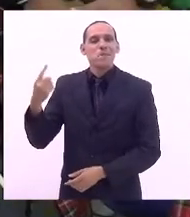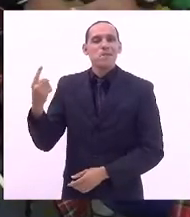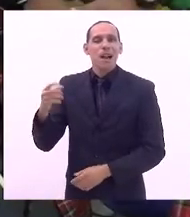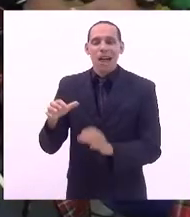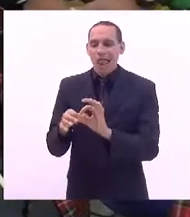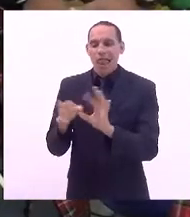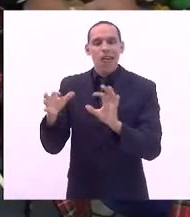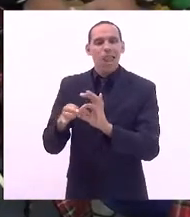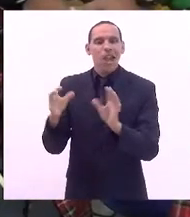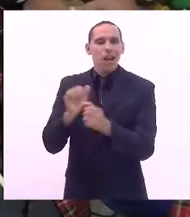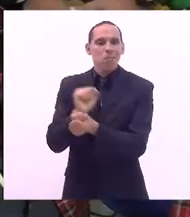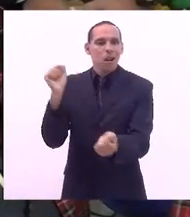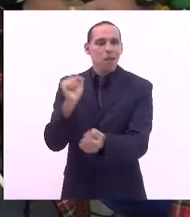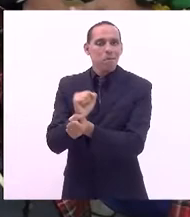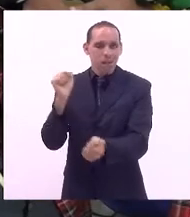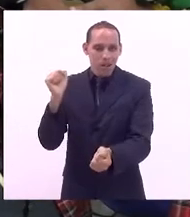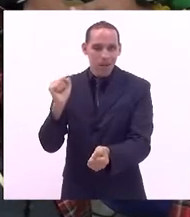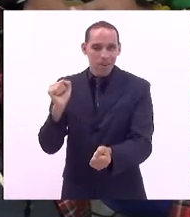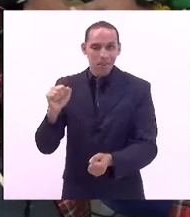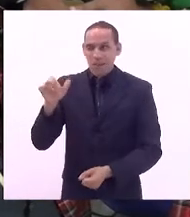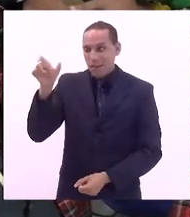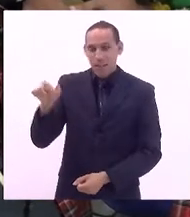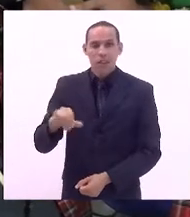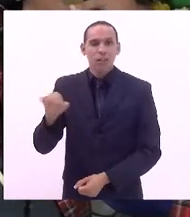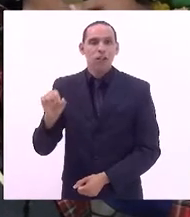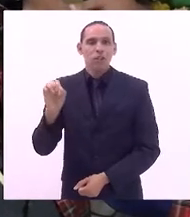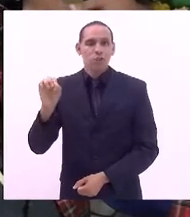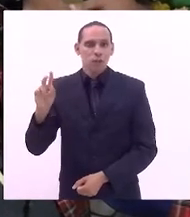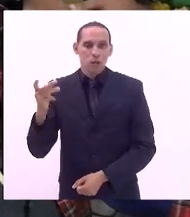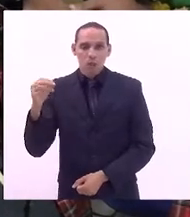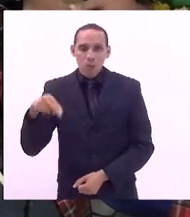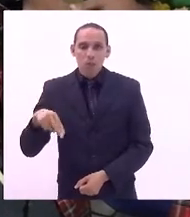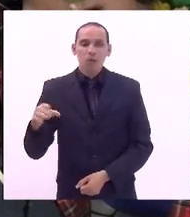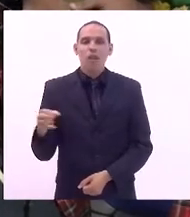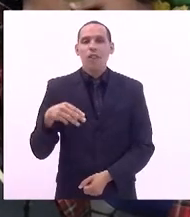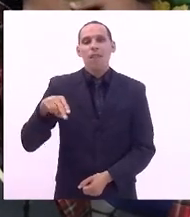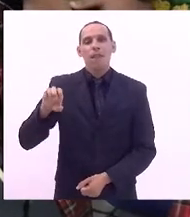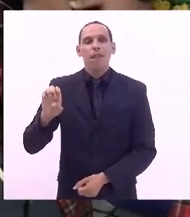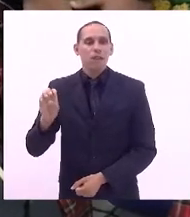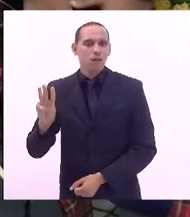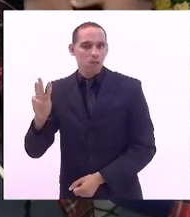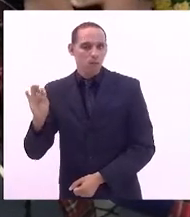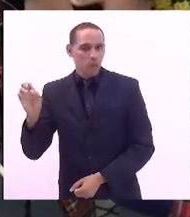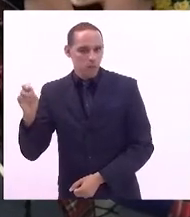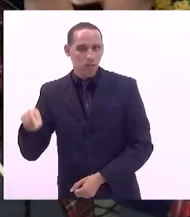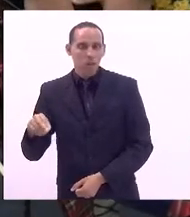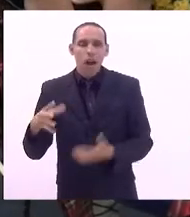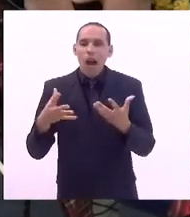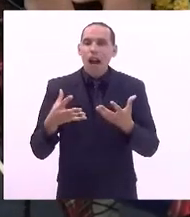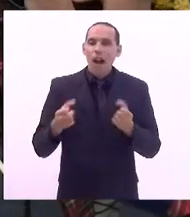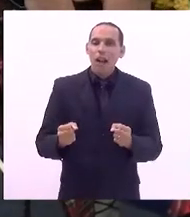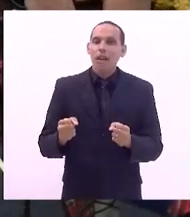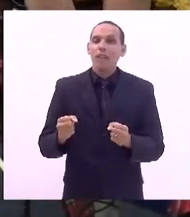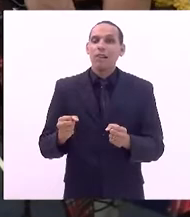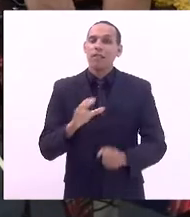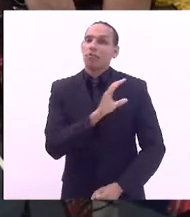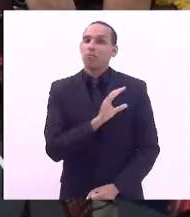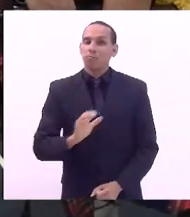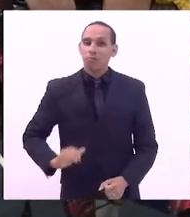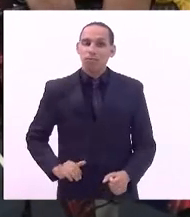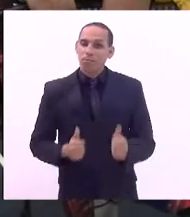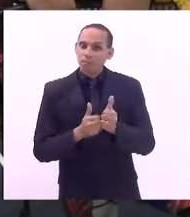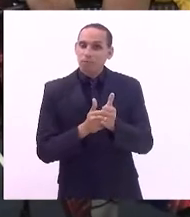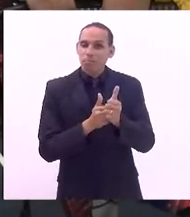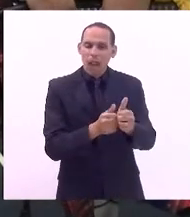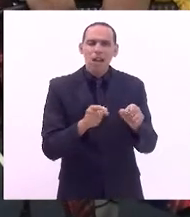da história do Milton aceitou evangelho de Cristo e mais foi o maior